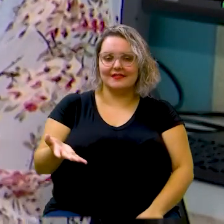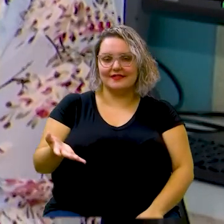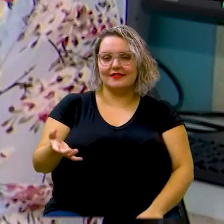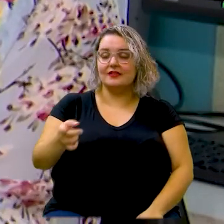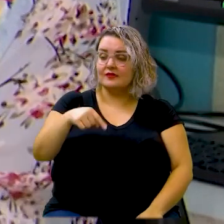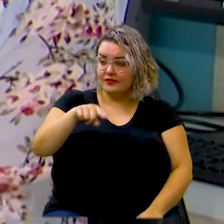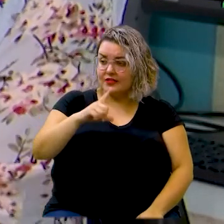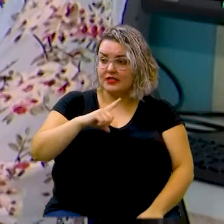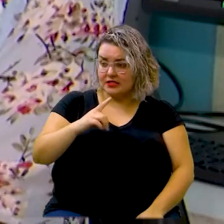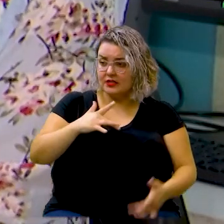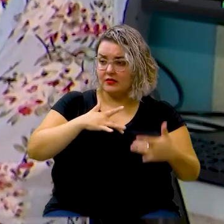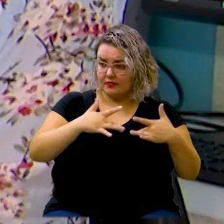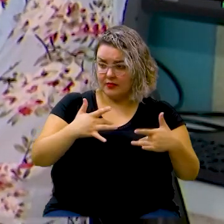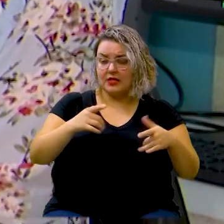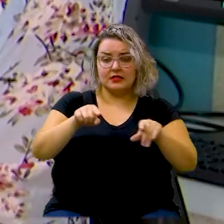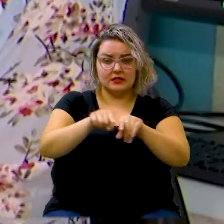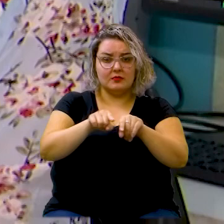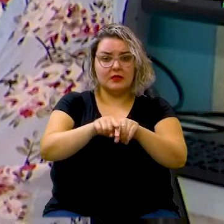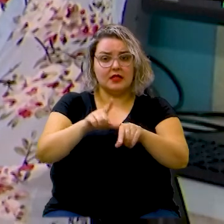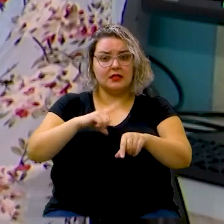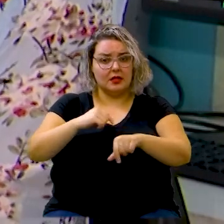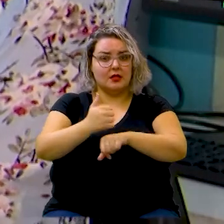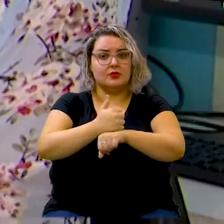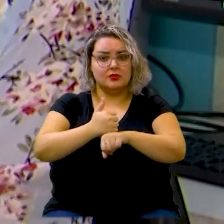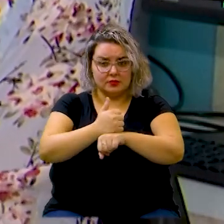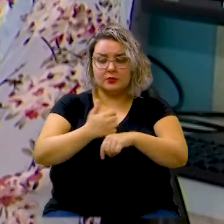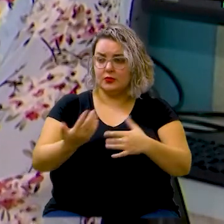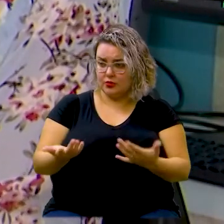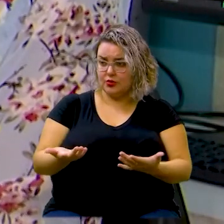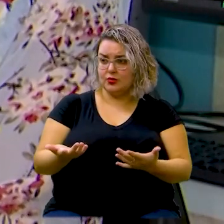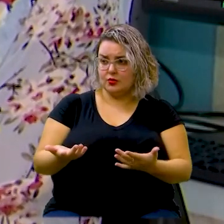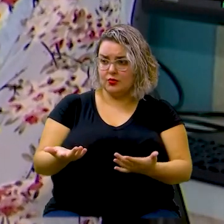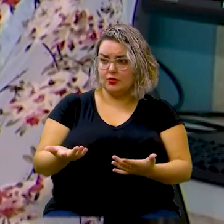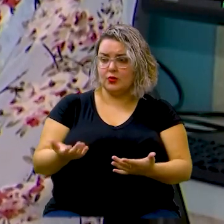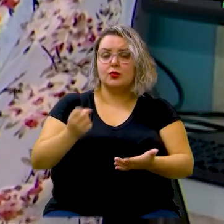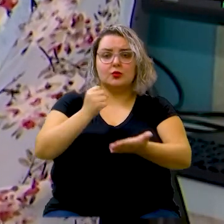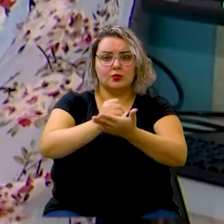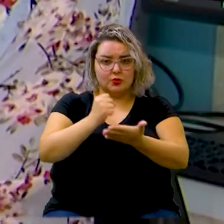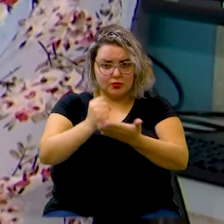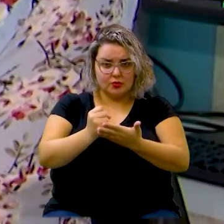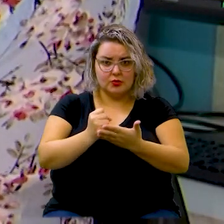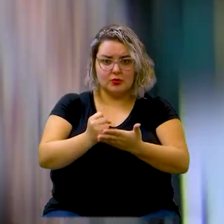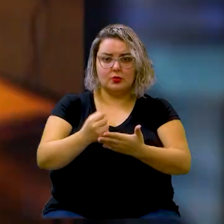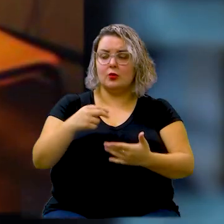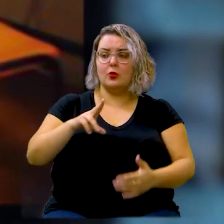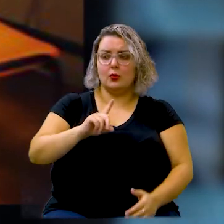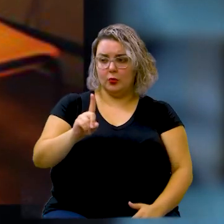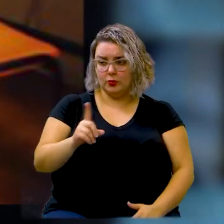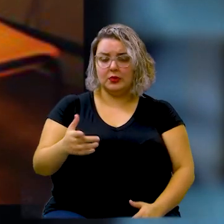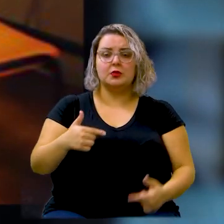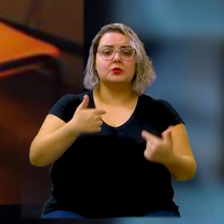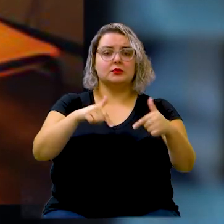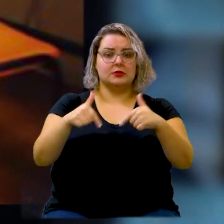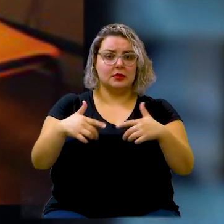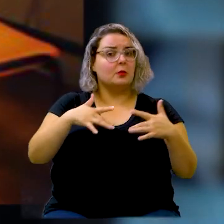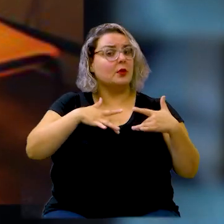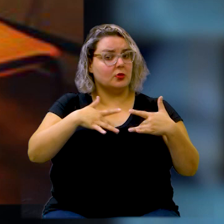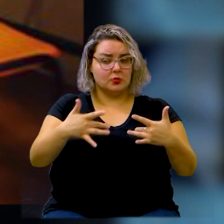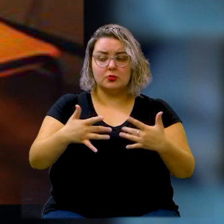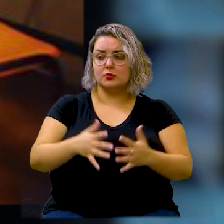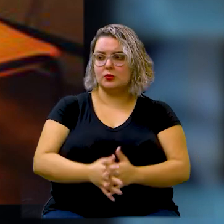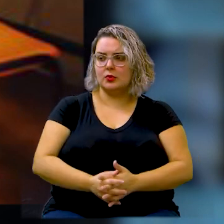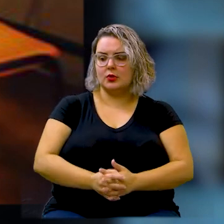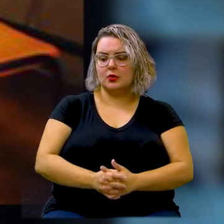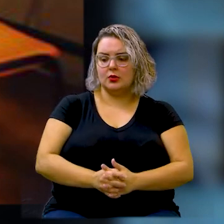têm os voluntários, mas também tem os profissionais contratados daqui, ou eles também trabalham de forma